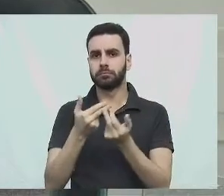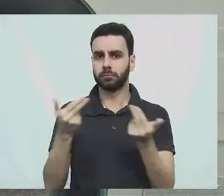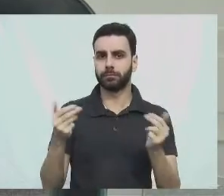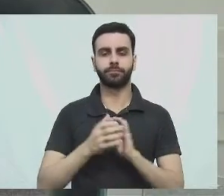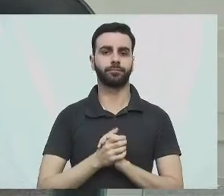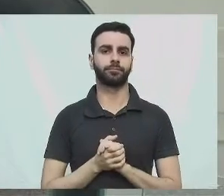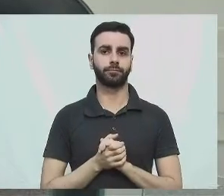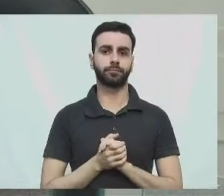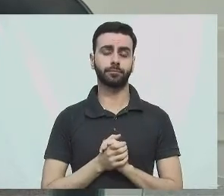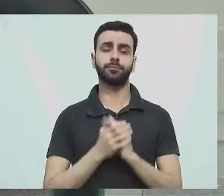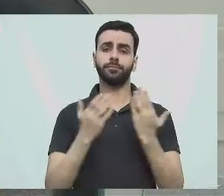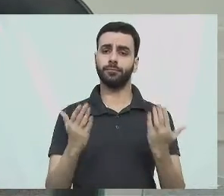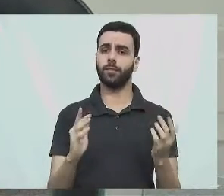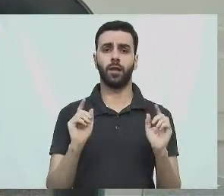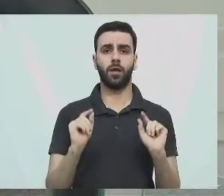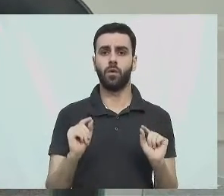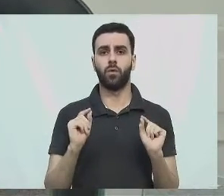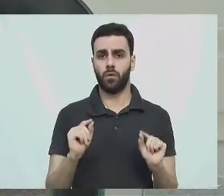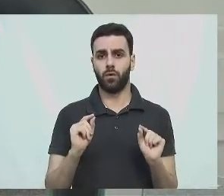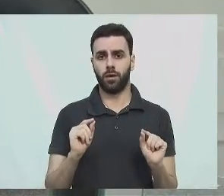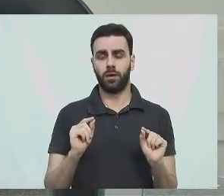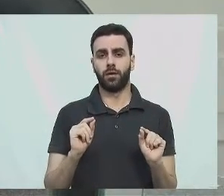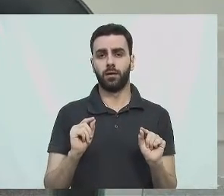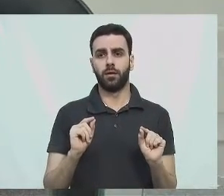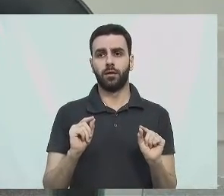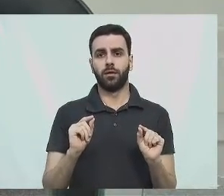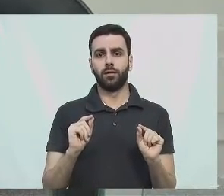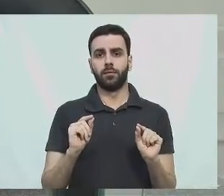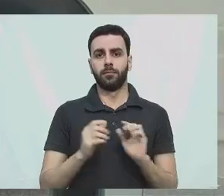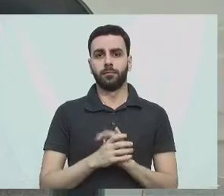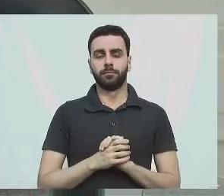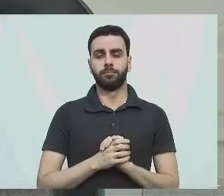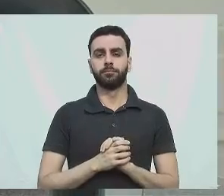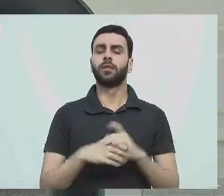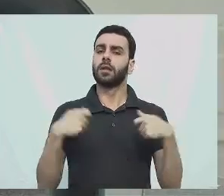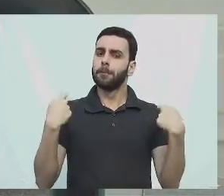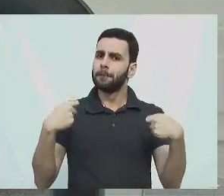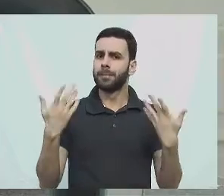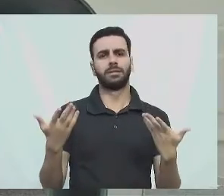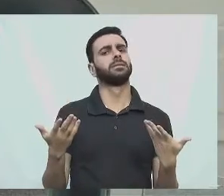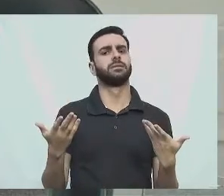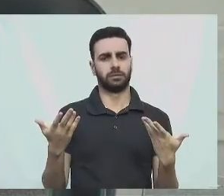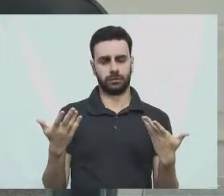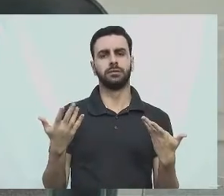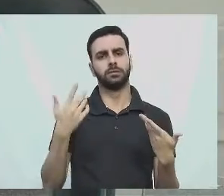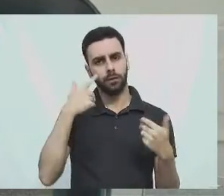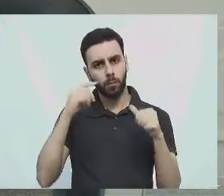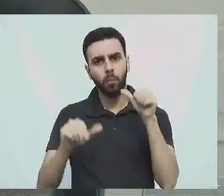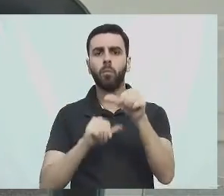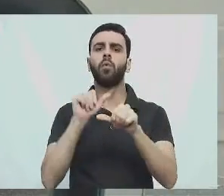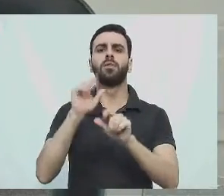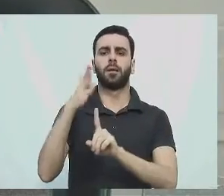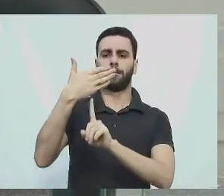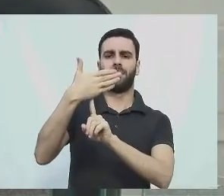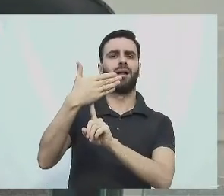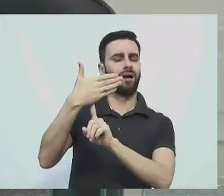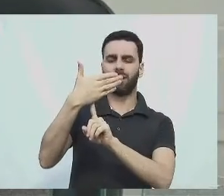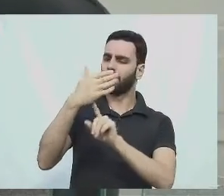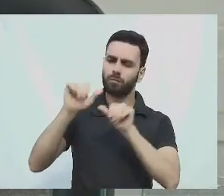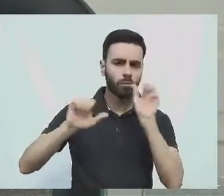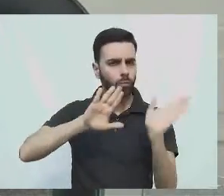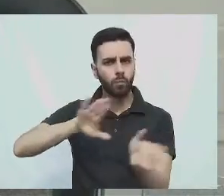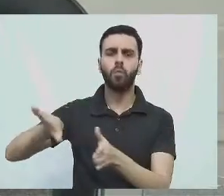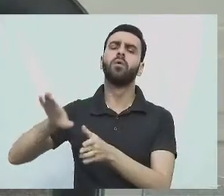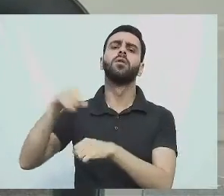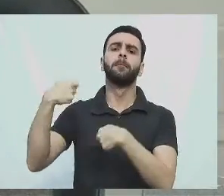E, então, vereador Montanha, tem que ser tirado aquela placa ali para poder voltar o